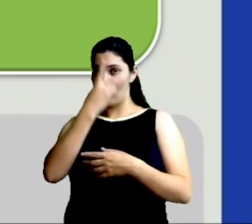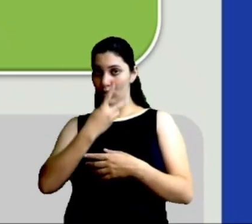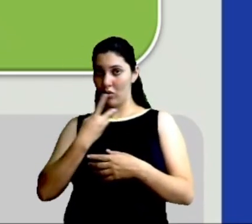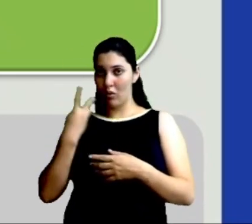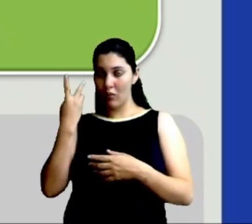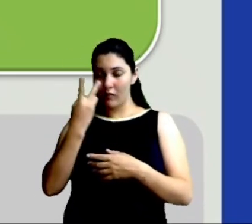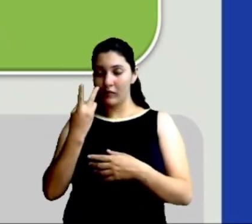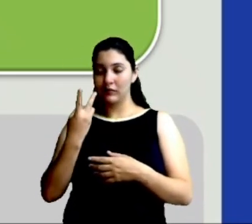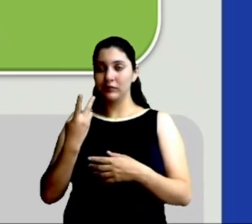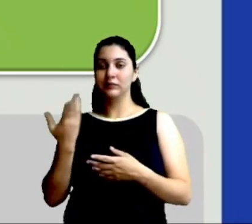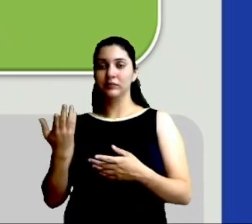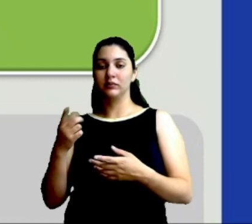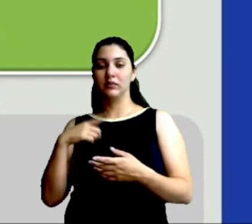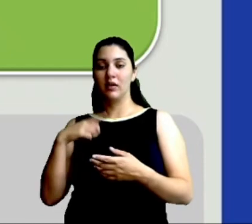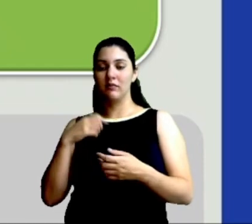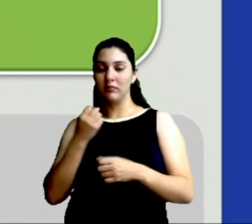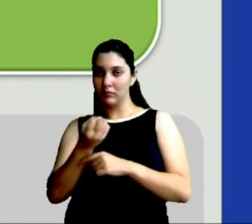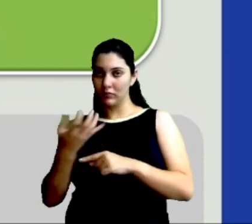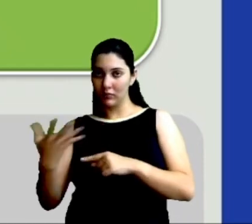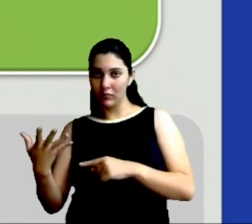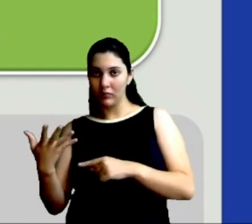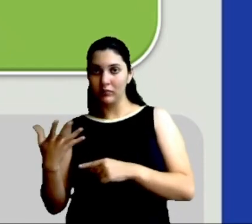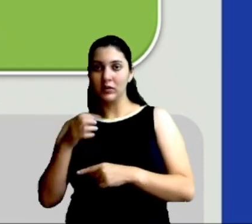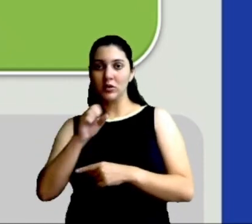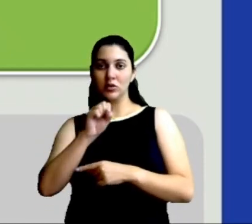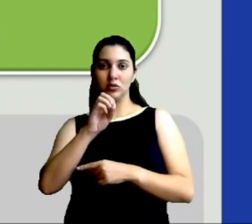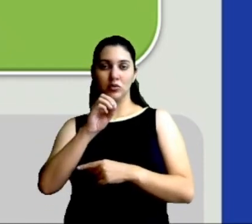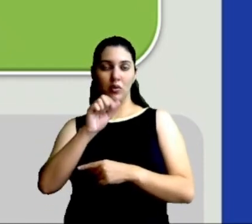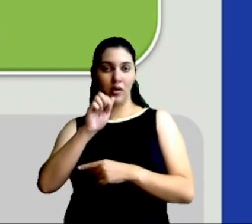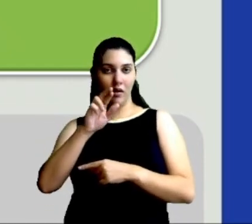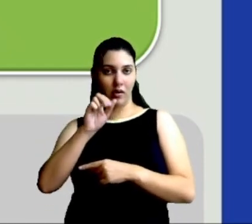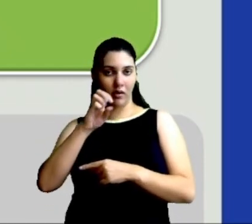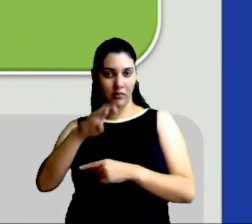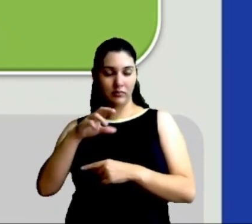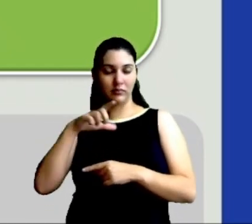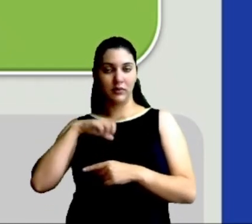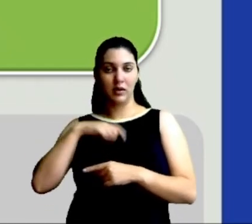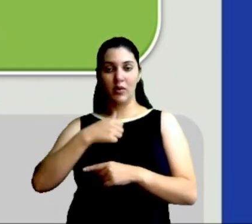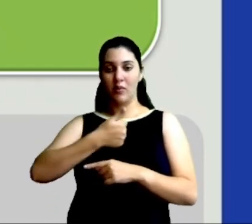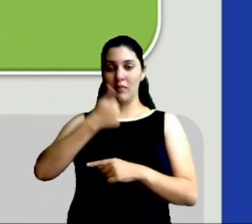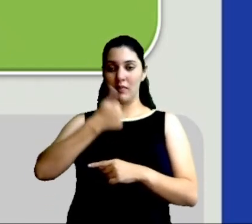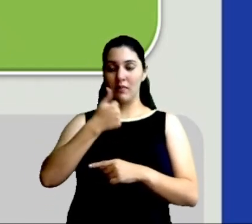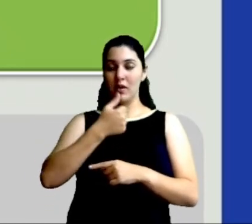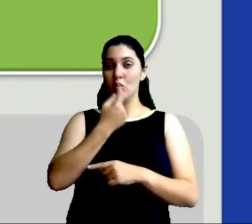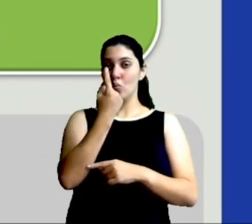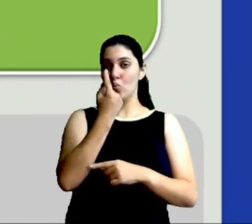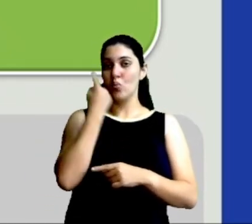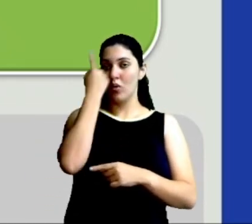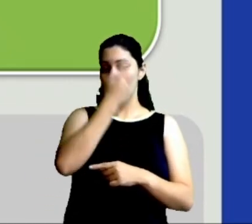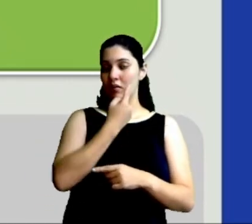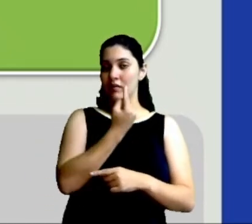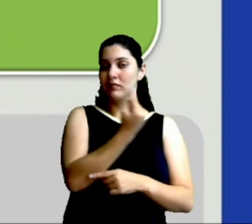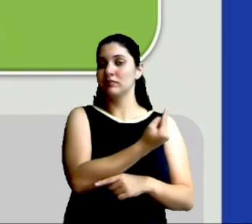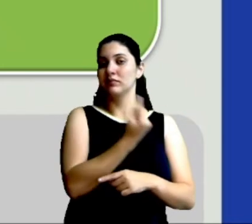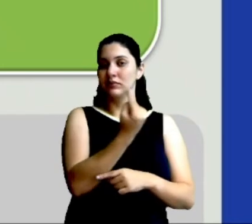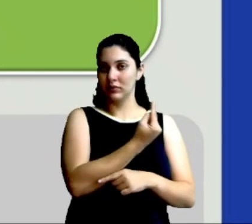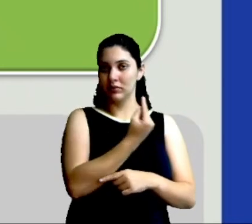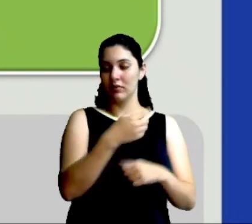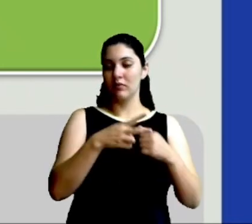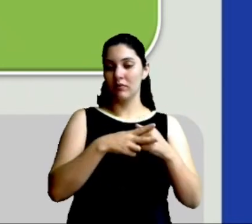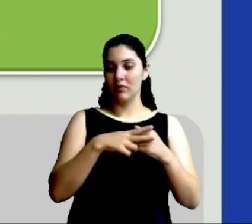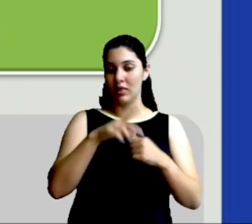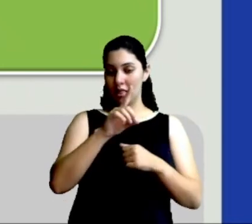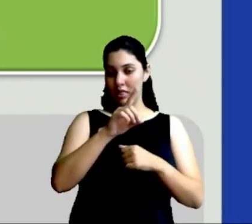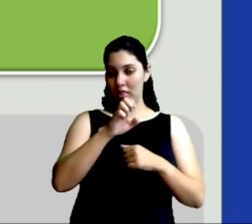com 2 horas, com o plural, por isso que ficou soaram. E o primeiro, 1 hora singular. Então, o verbo aí ficou